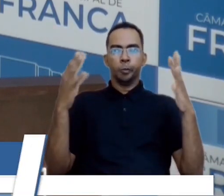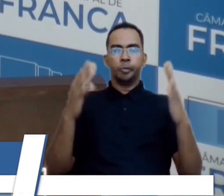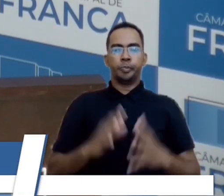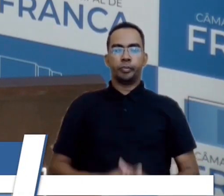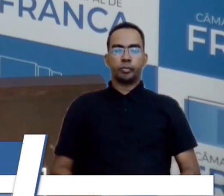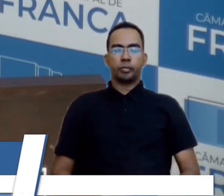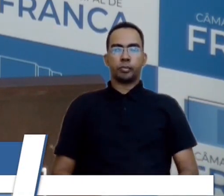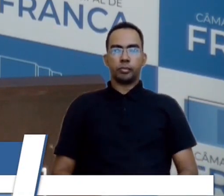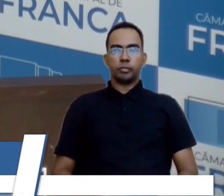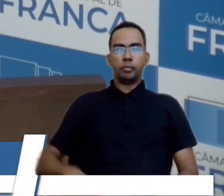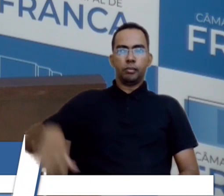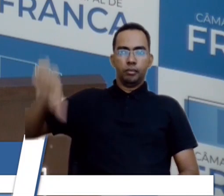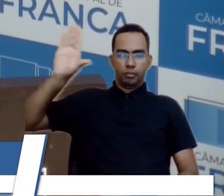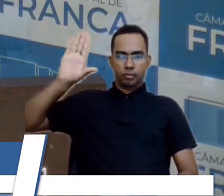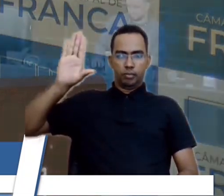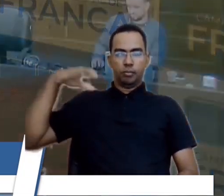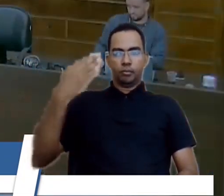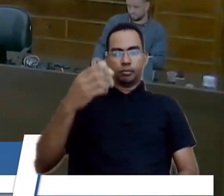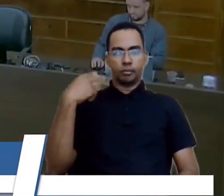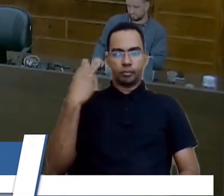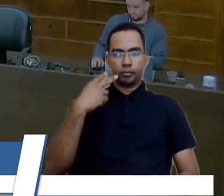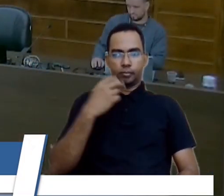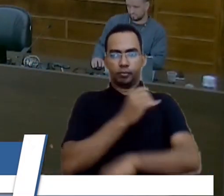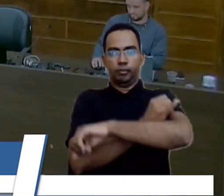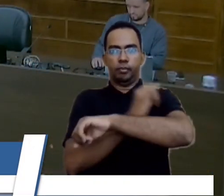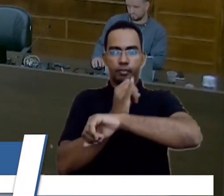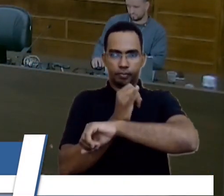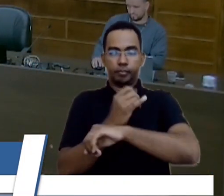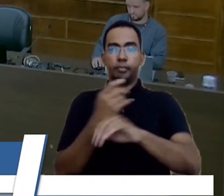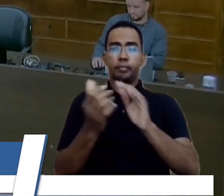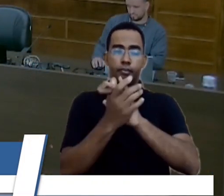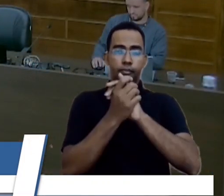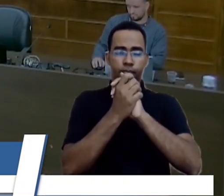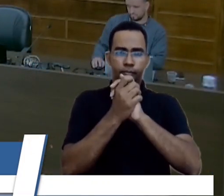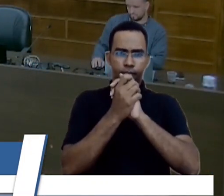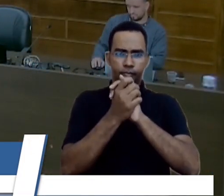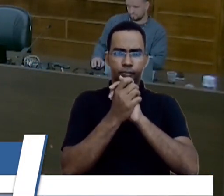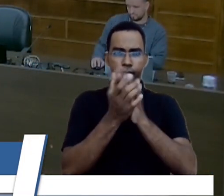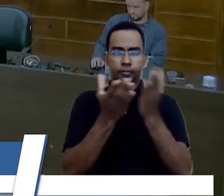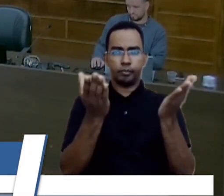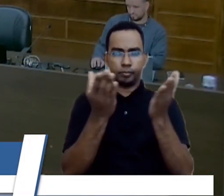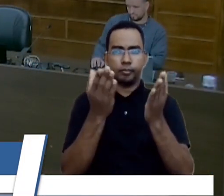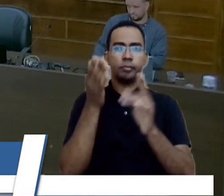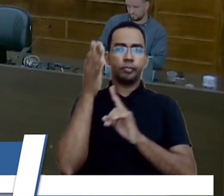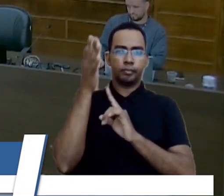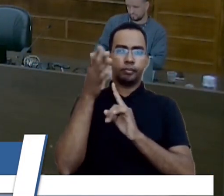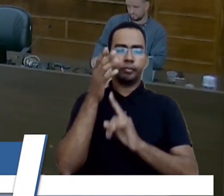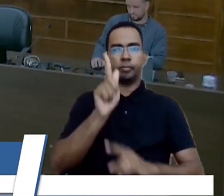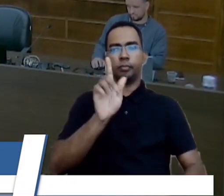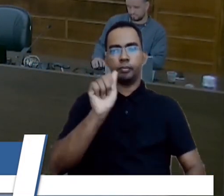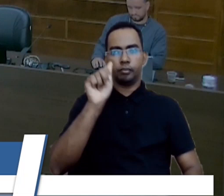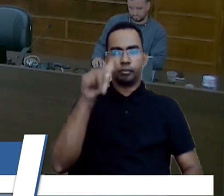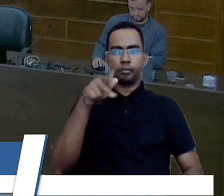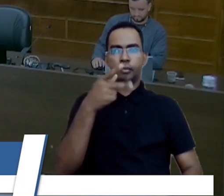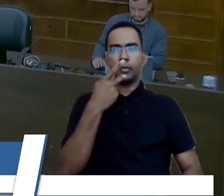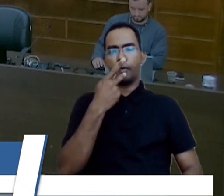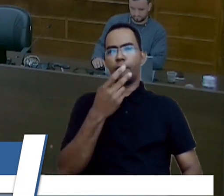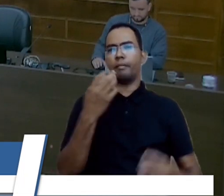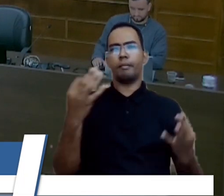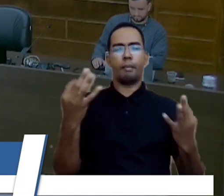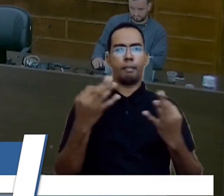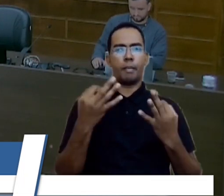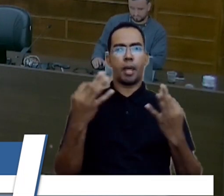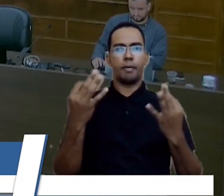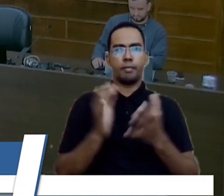Peço palavras, excelência. Com a palavra, vereador Hilton Vieira. Queria complementar as palavras do Jean. Esse cara fala demais, viu, gente? Esse cara